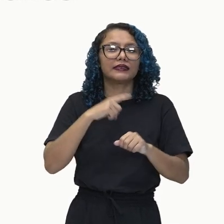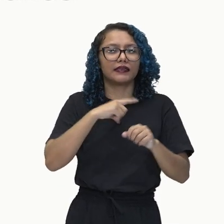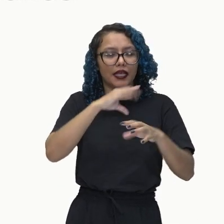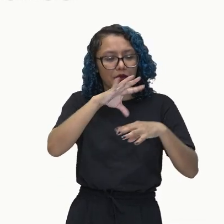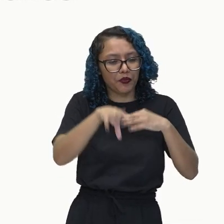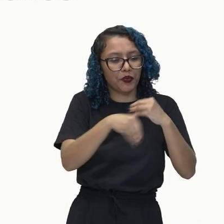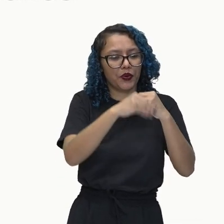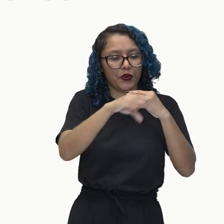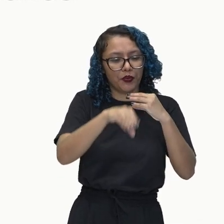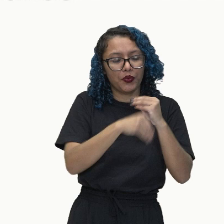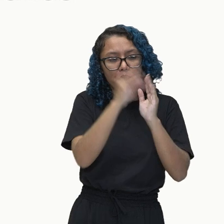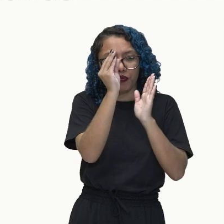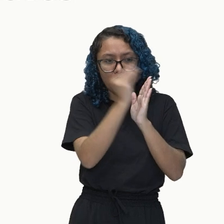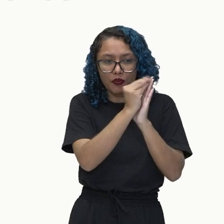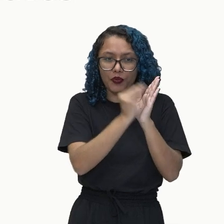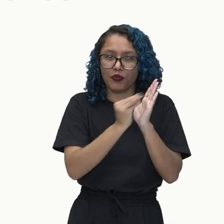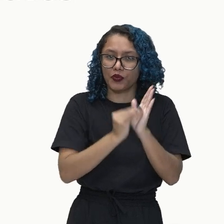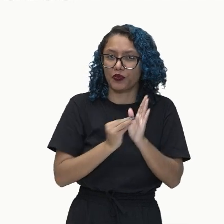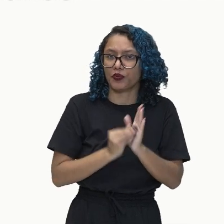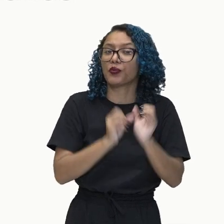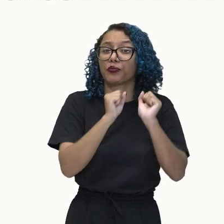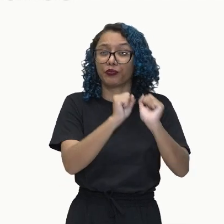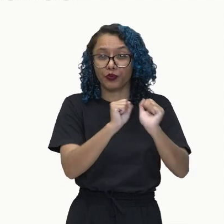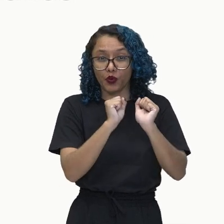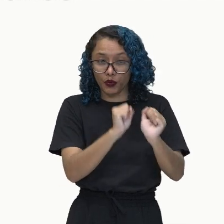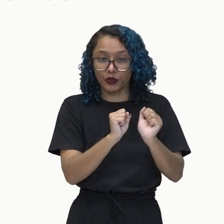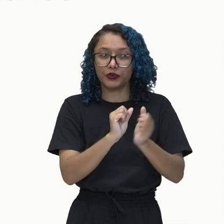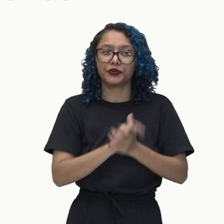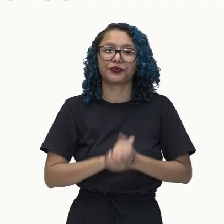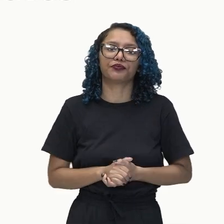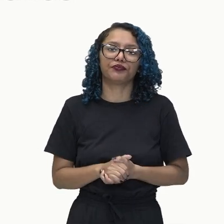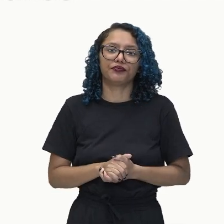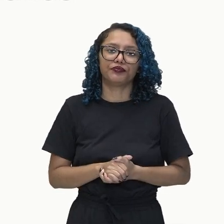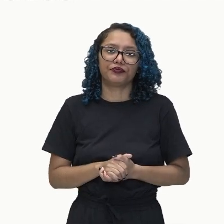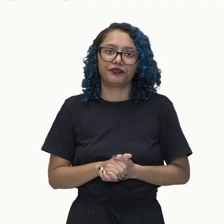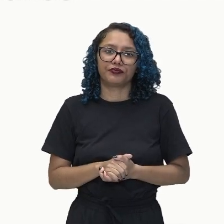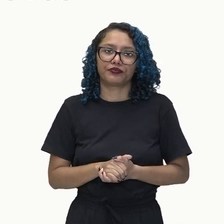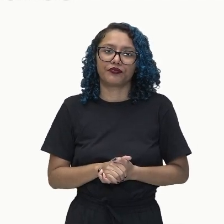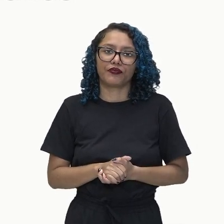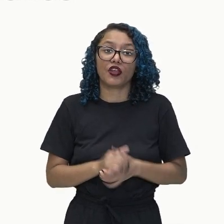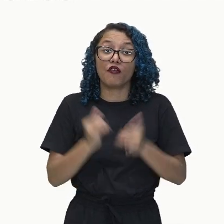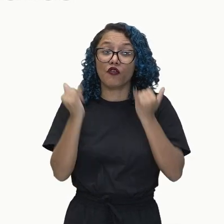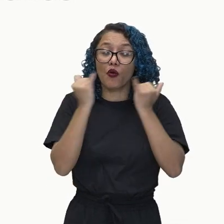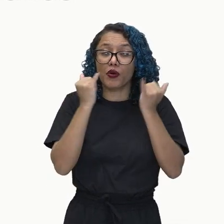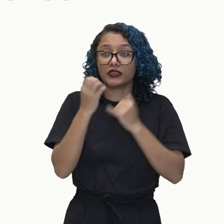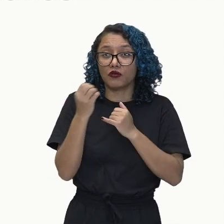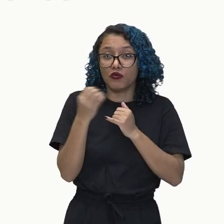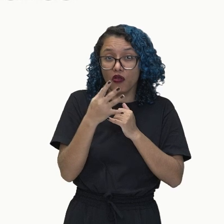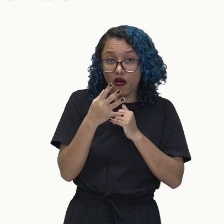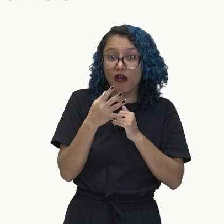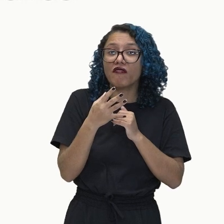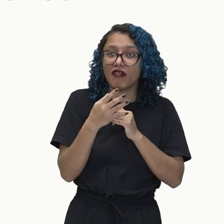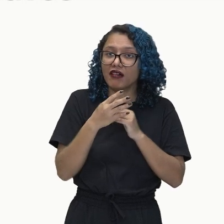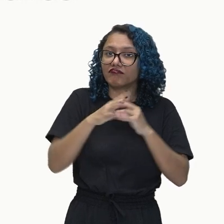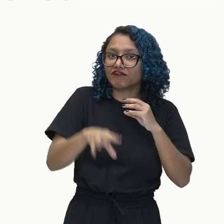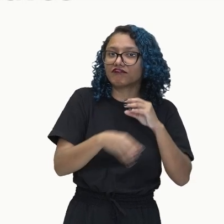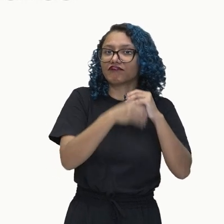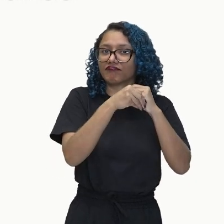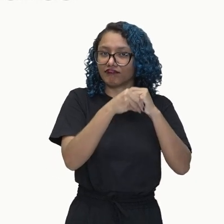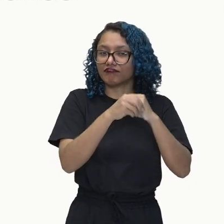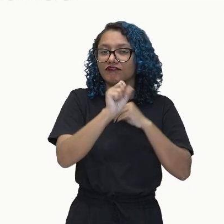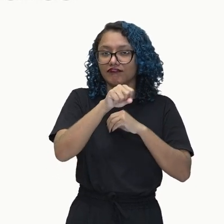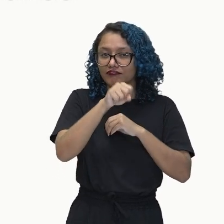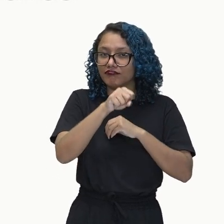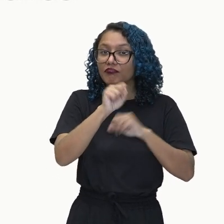você compreende que são importantes. Nesse sentido, a resenha acrescenta informações novas ao texto originalmente resenhado. Então você vai dizer,